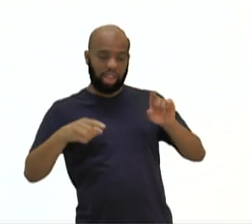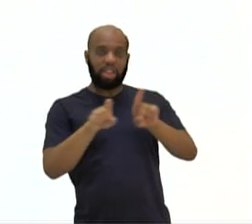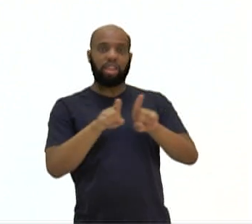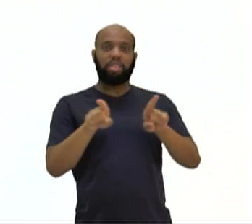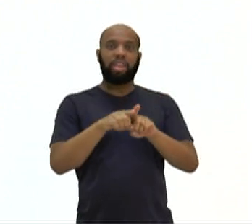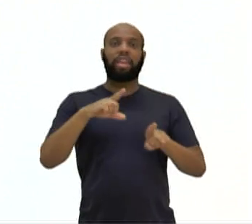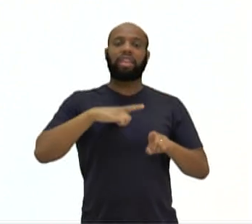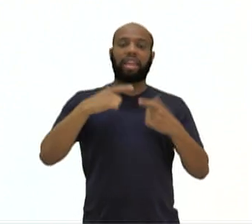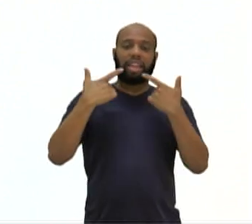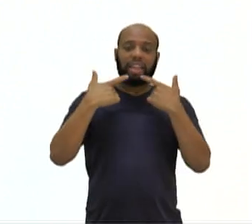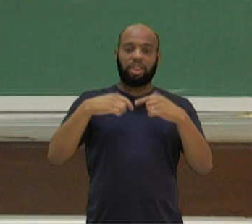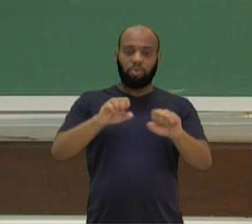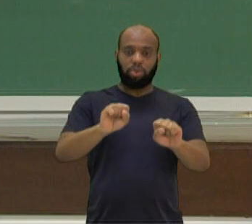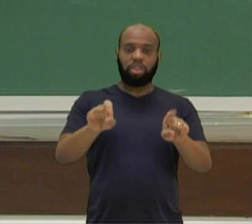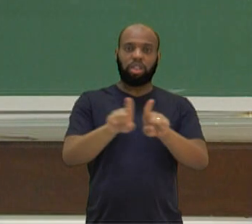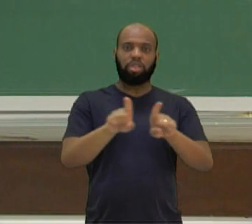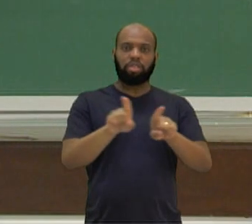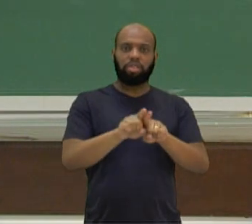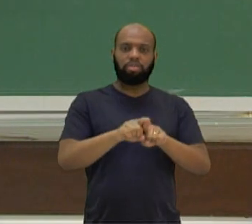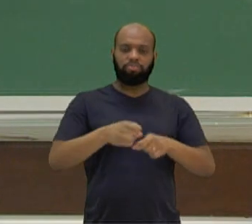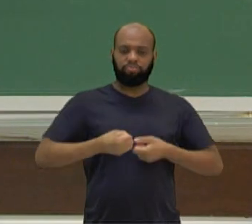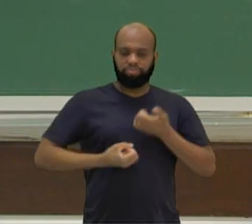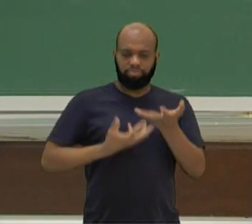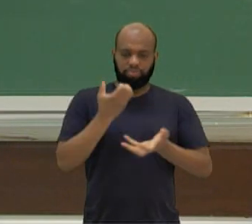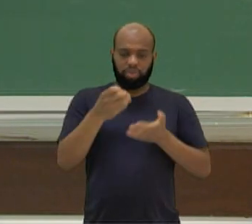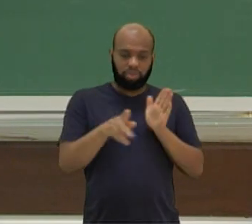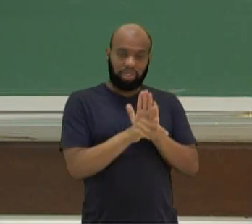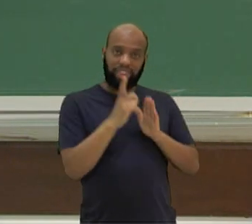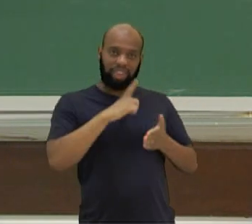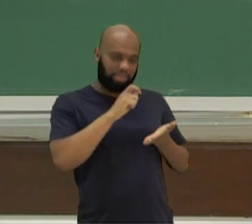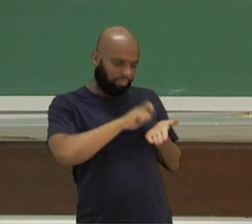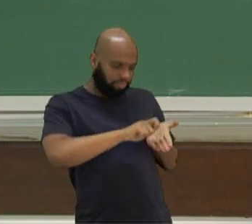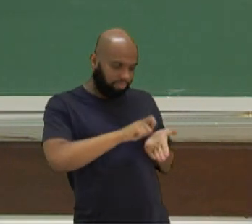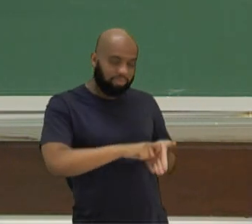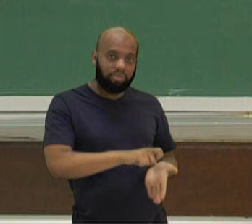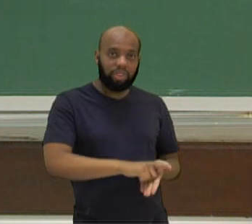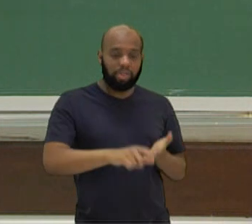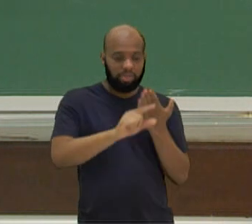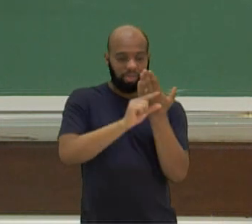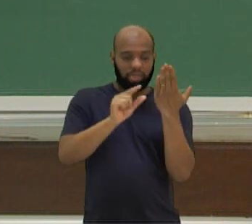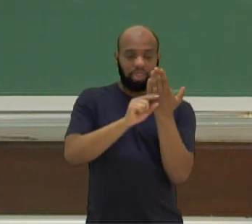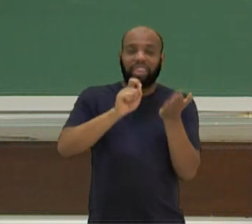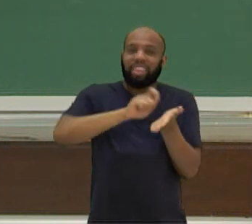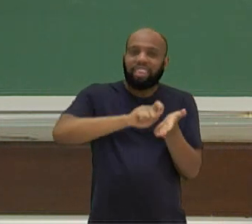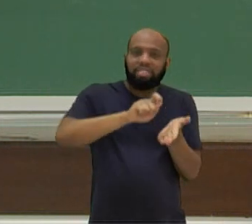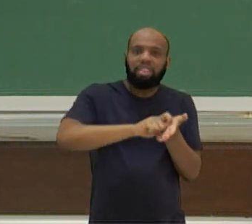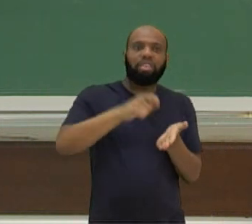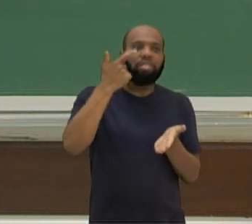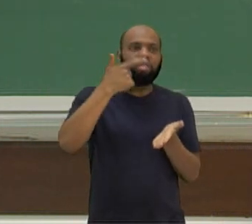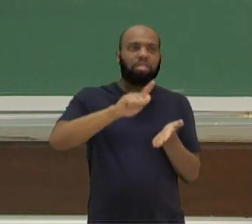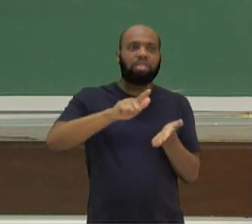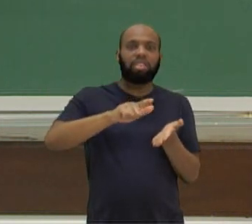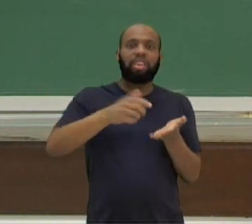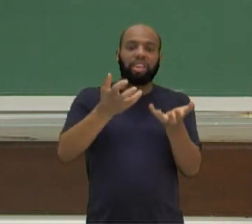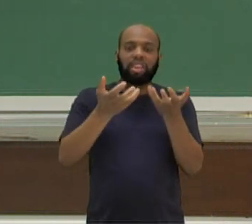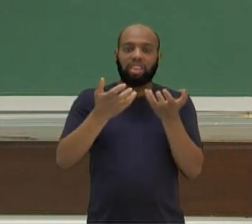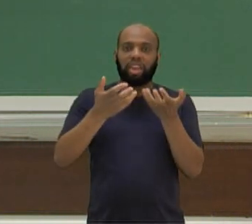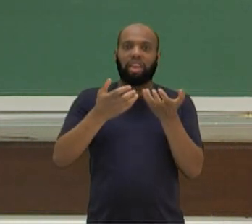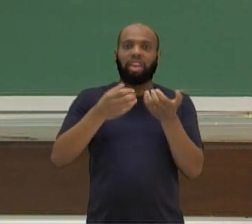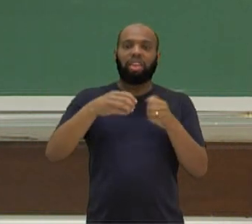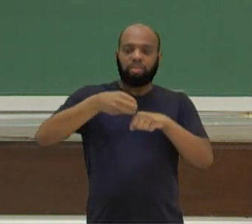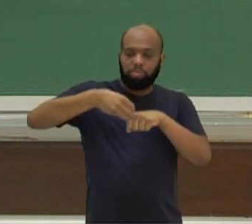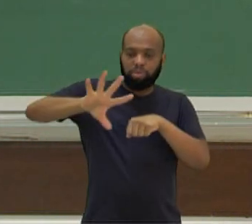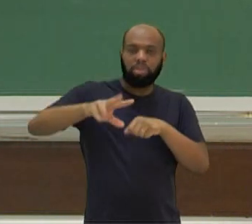mecanismos linguísticos e expressivos que os autores das crônicas usam para passar a mensagem para